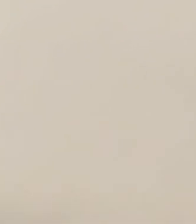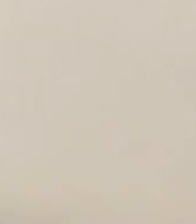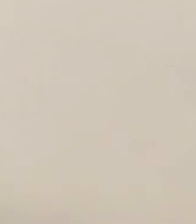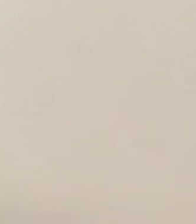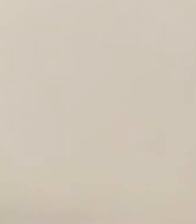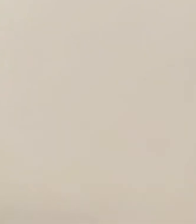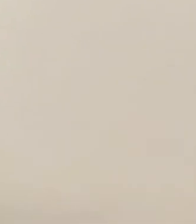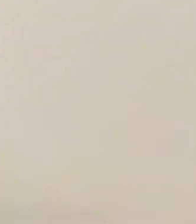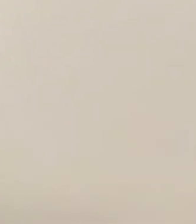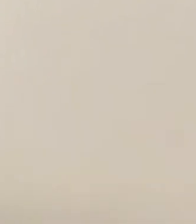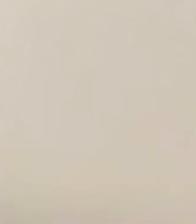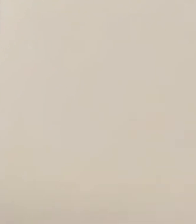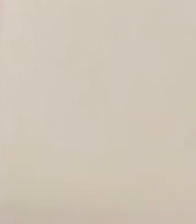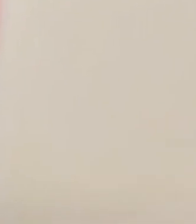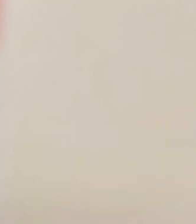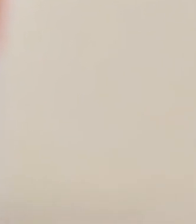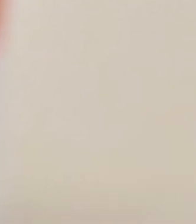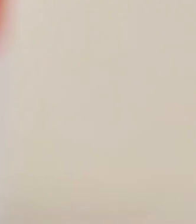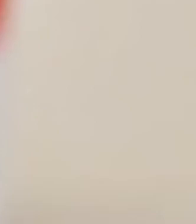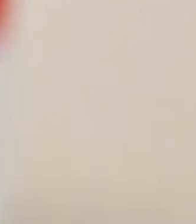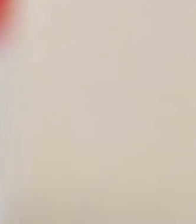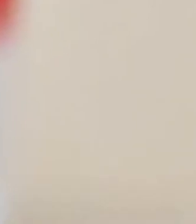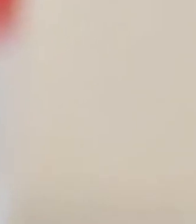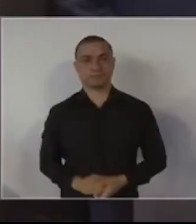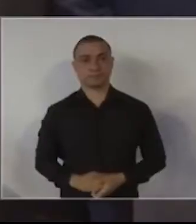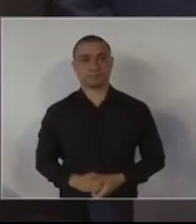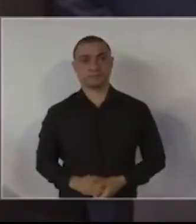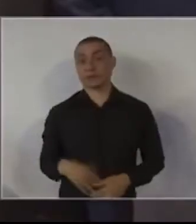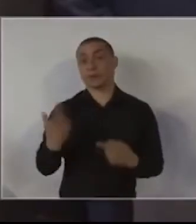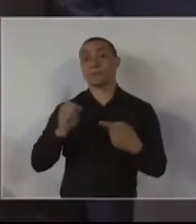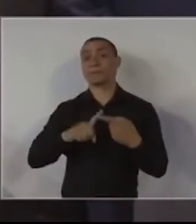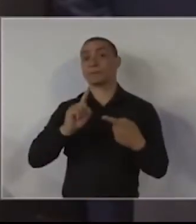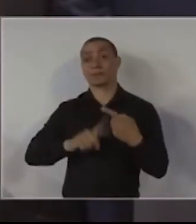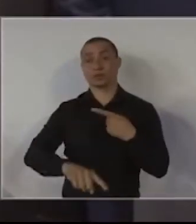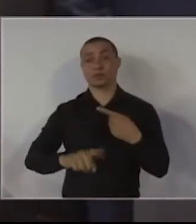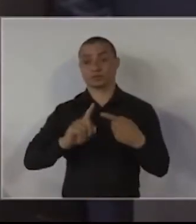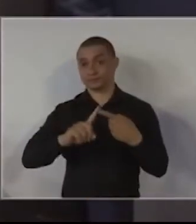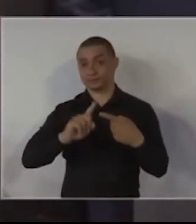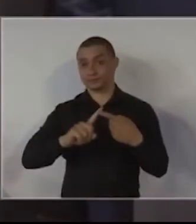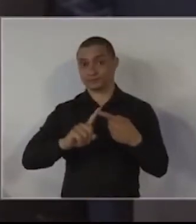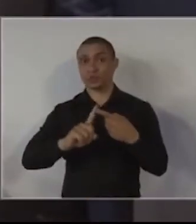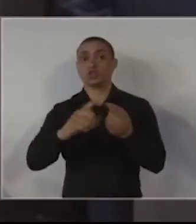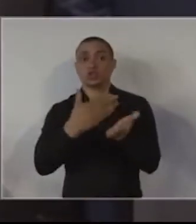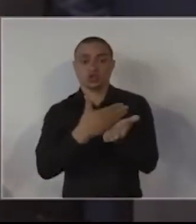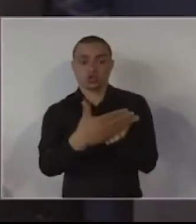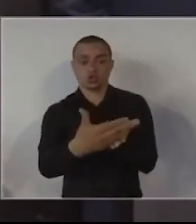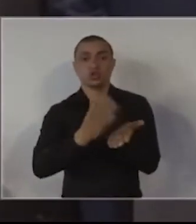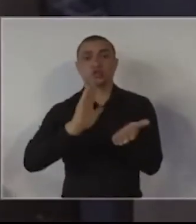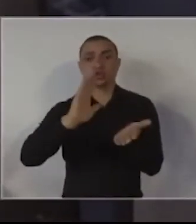de 100 milhões de doses da vacina por ano. Primeiro, iniciamos